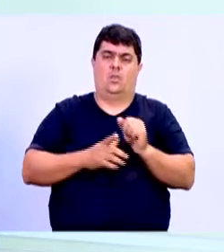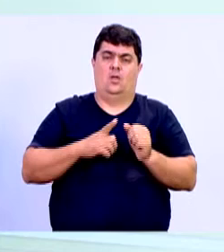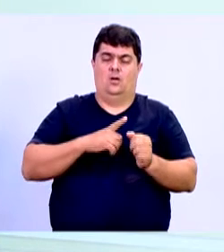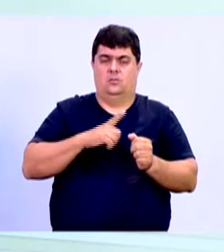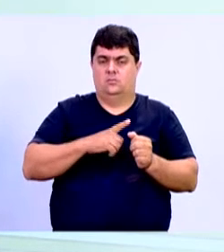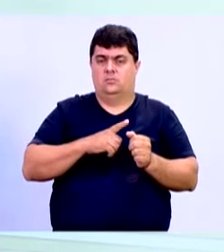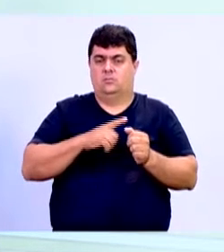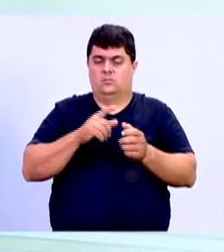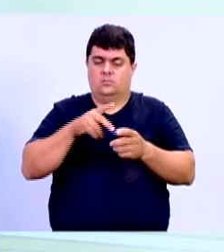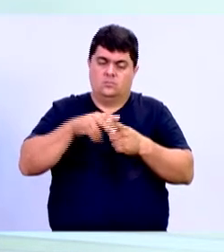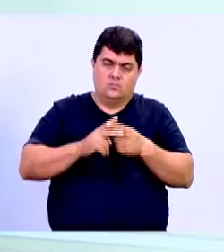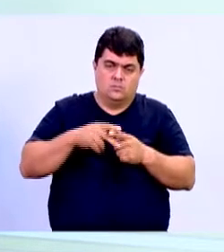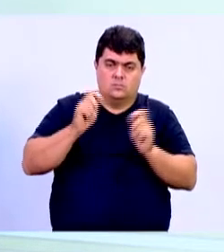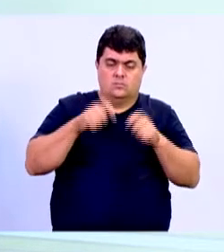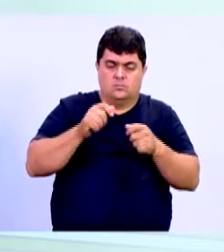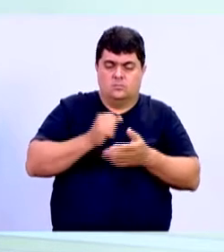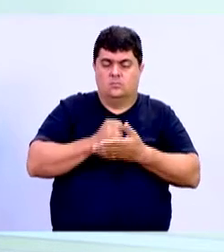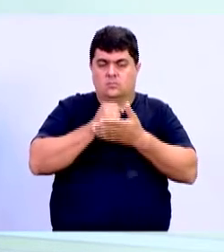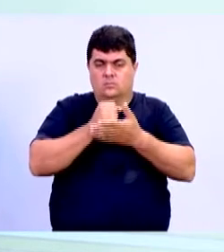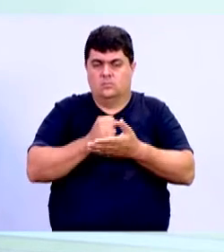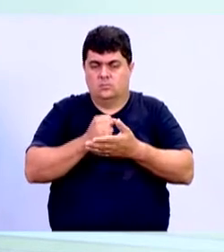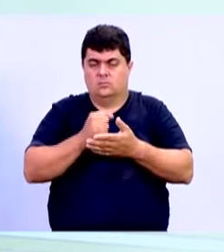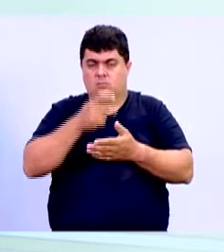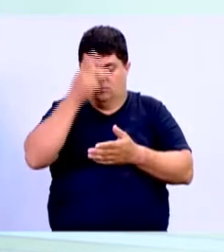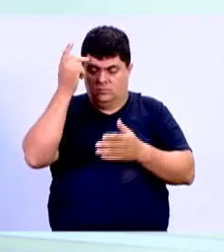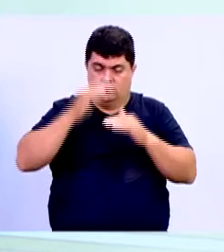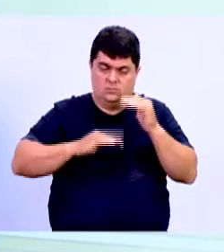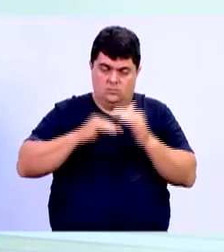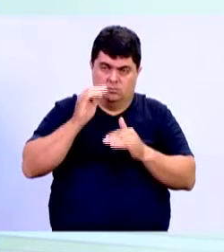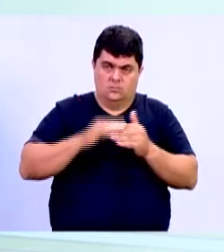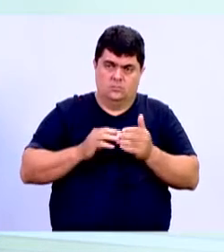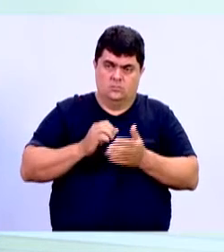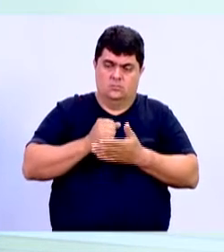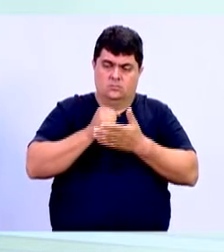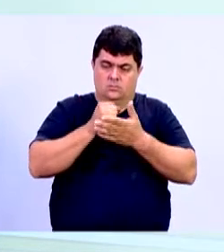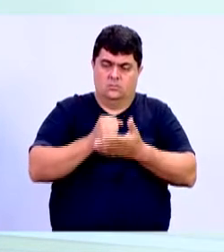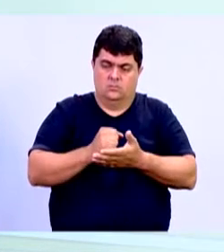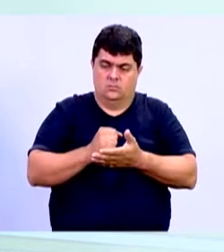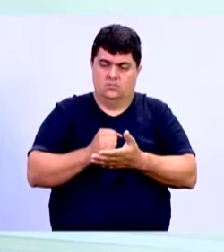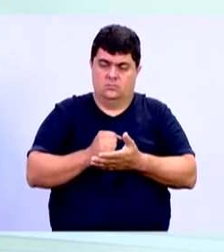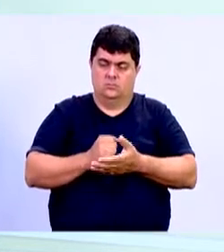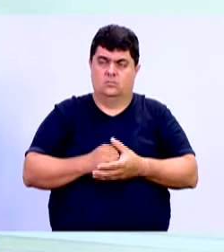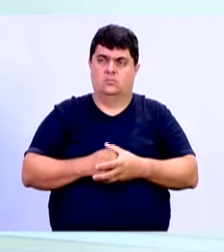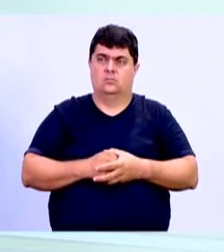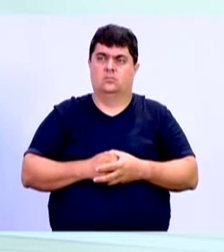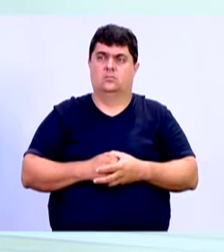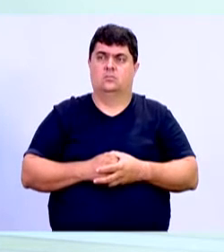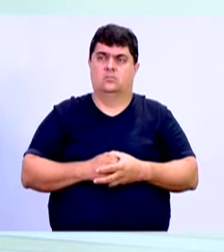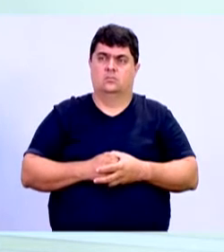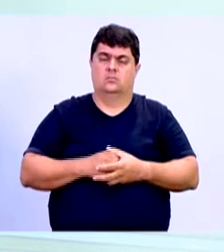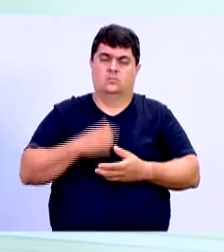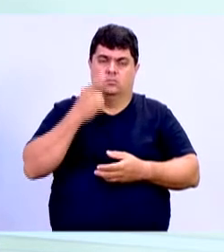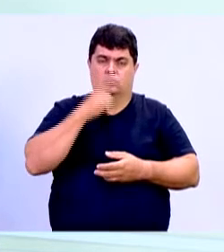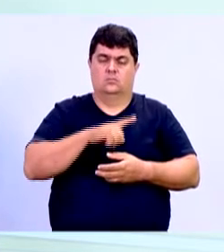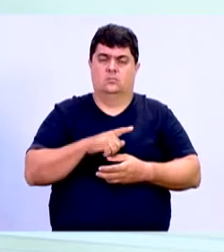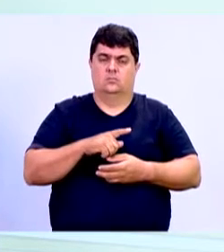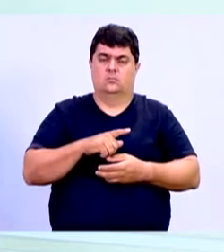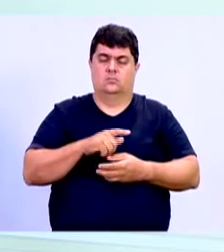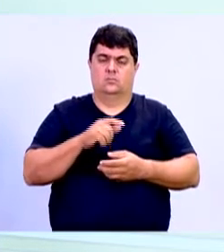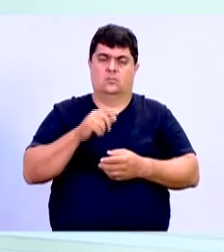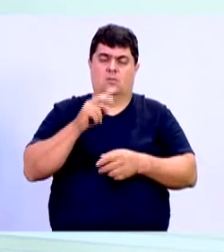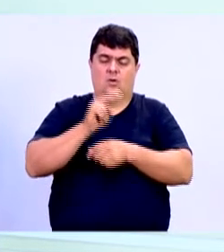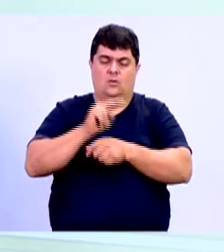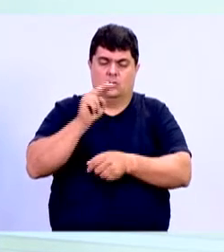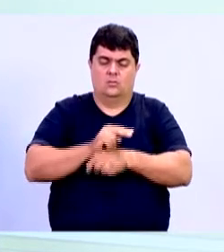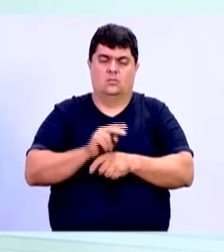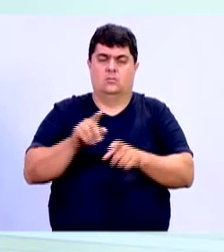artefatos que possibilitem que os técnicos os técnicos e auditores tenham a possibilidade de